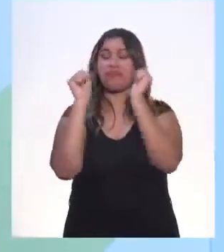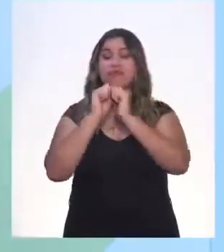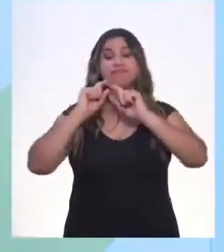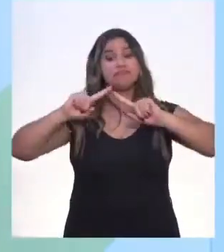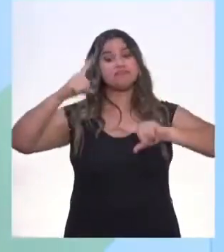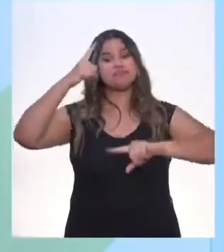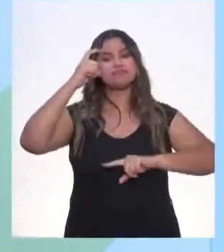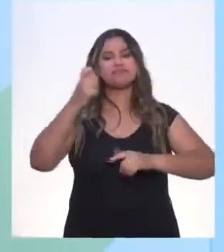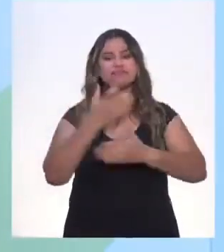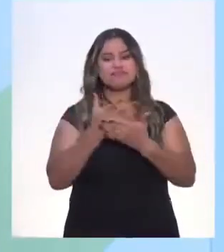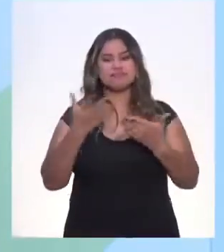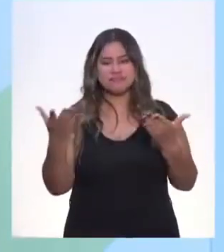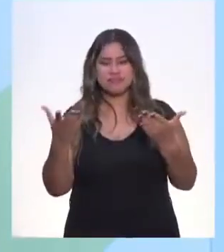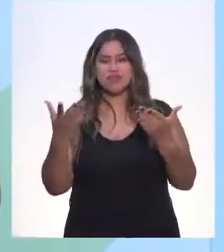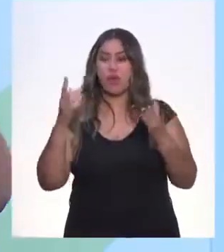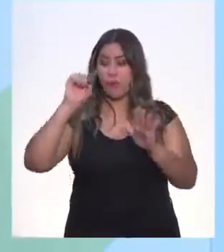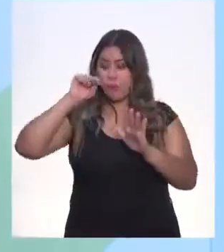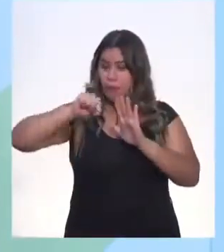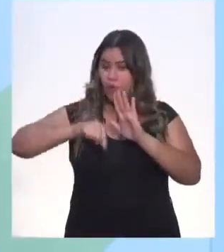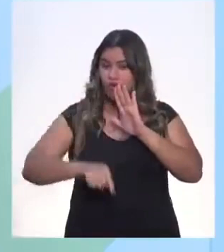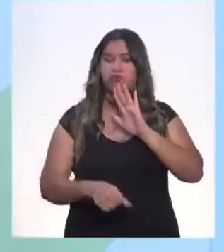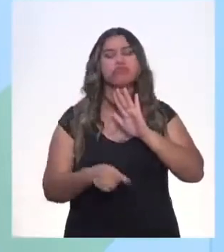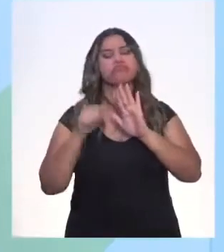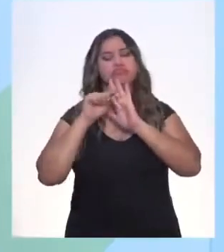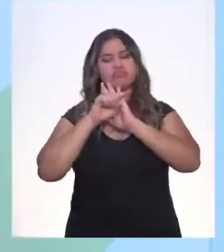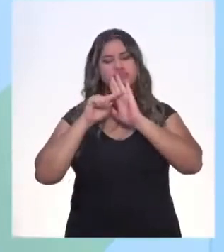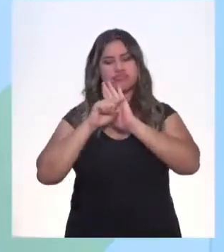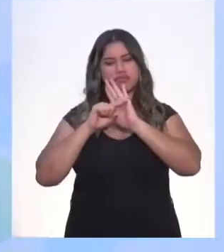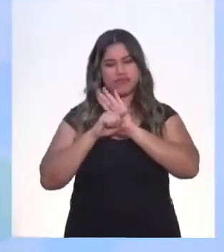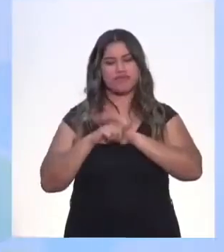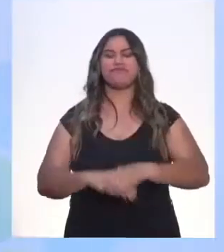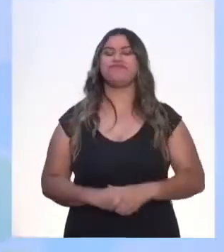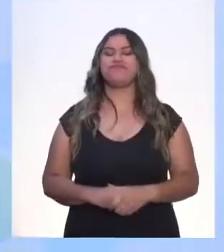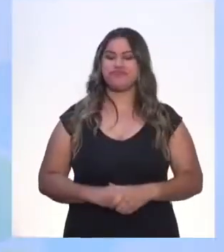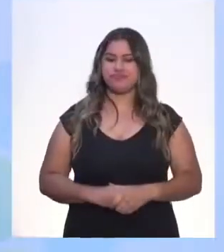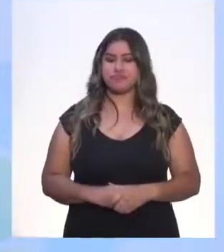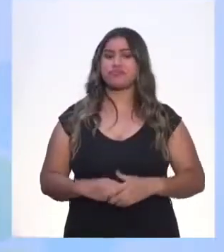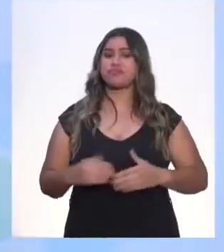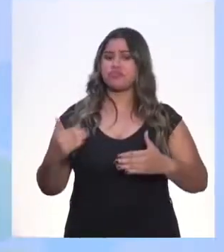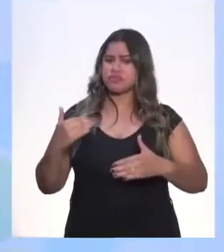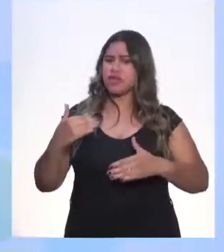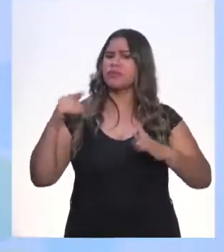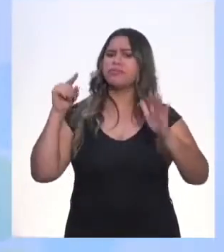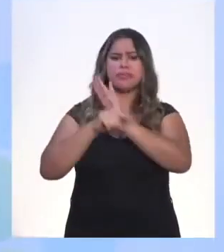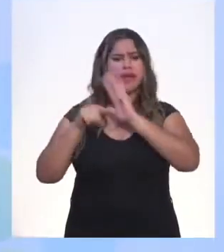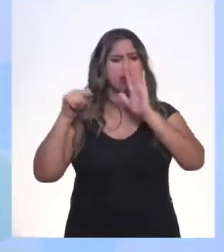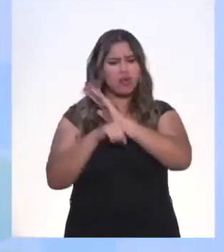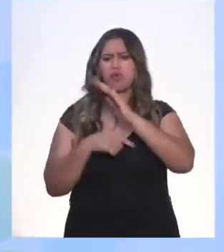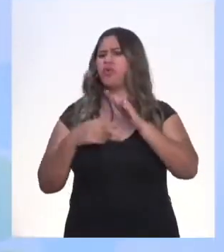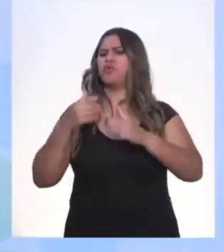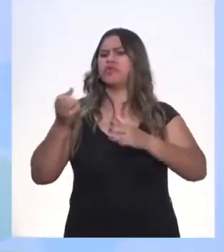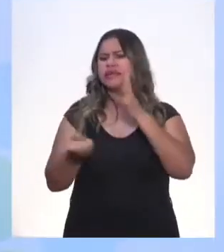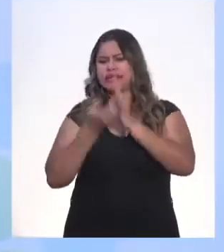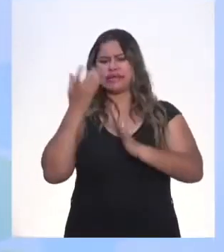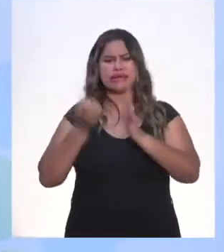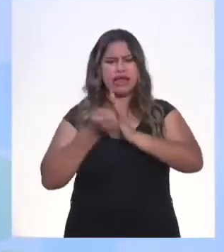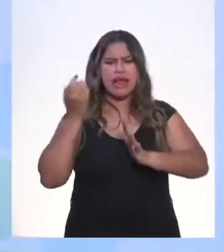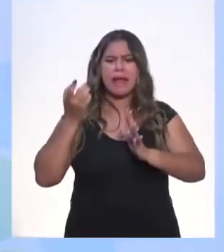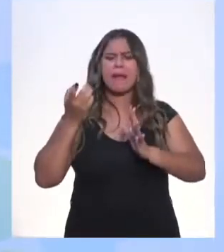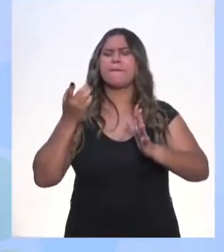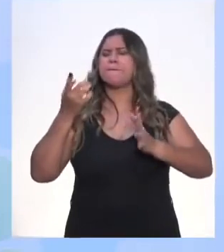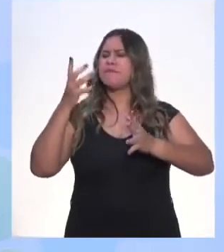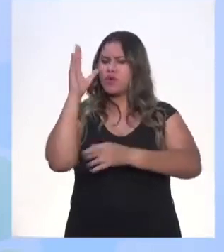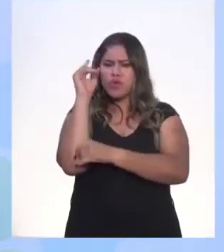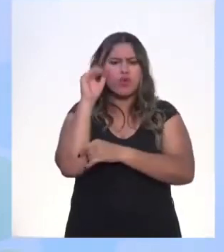que vocês aí do outro lado se aprofundem, né, aí no coletivo. E construam, né, e perguntem, e fiquem curiosos, e questionem,